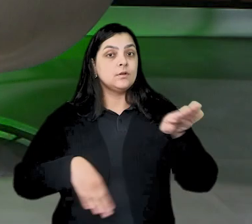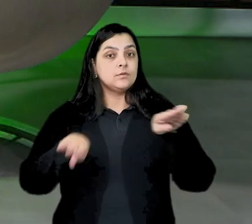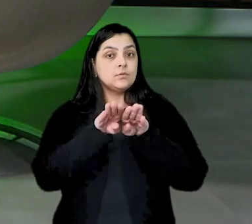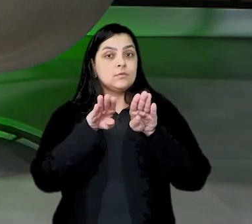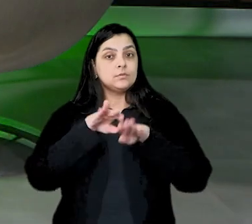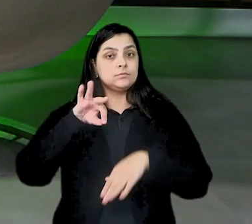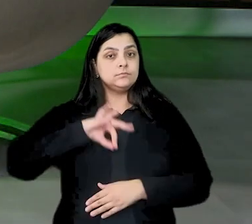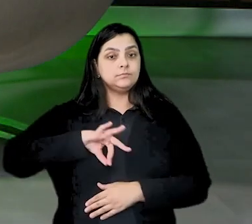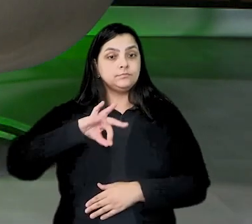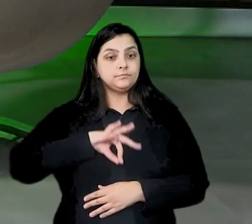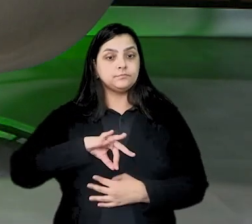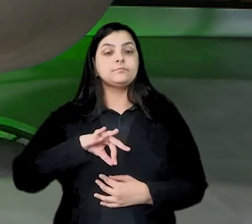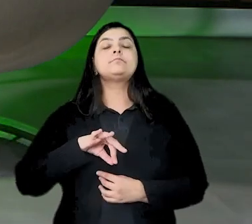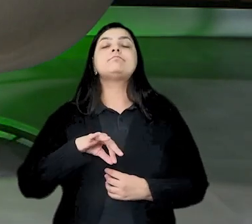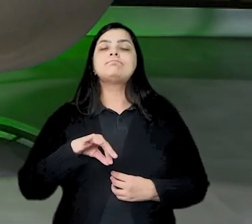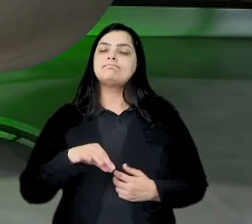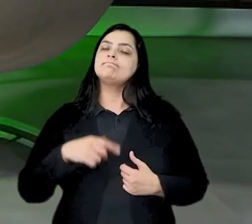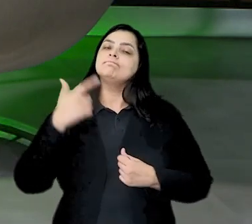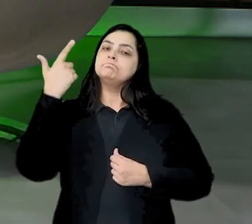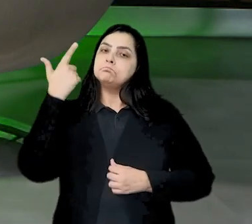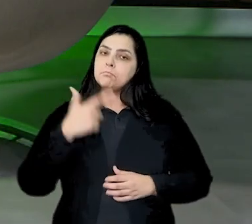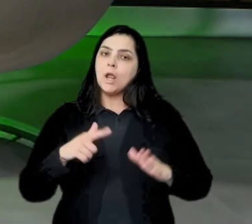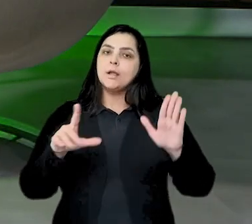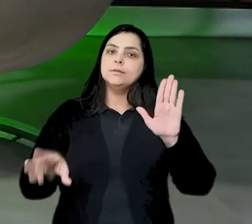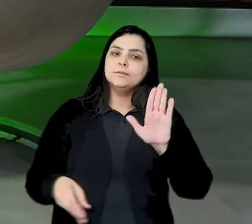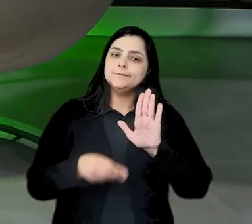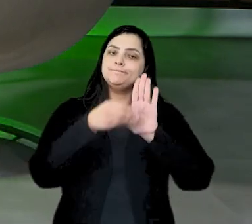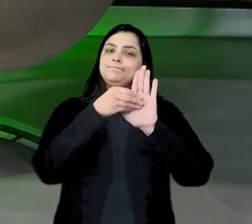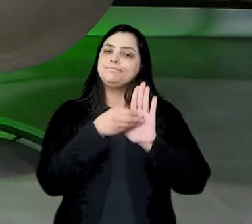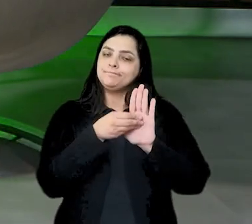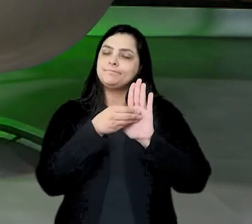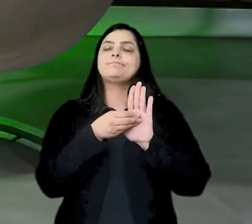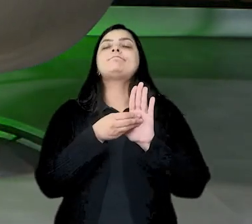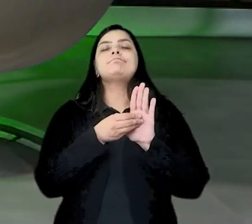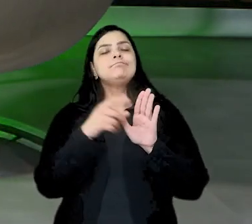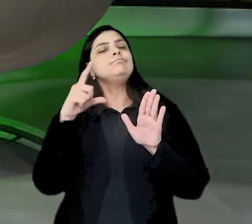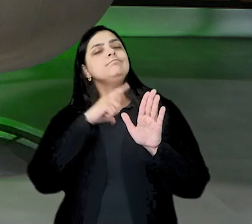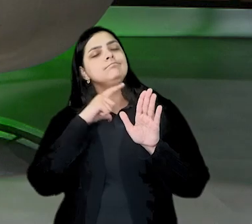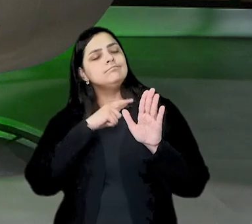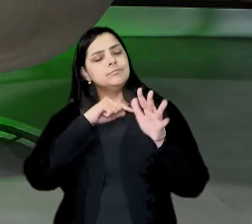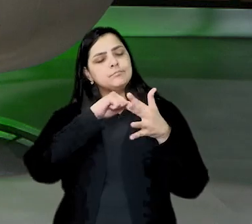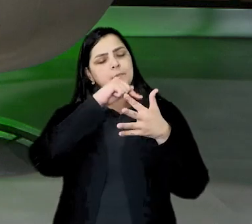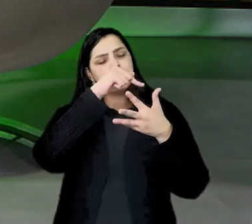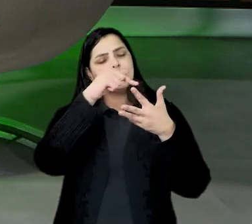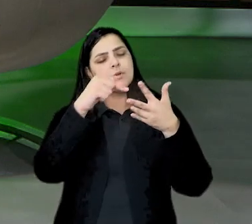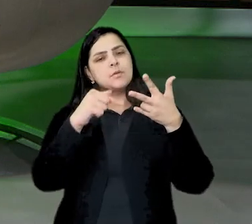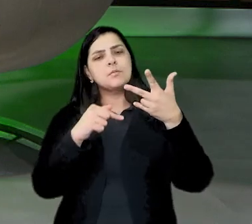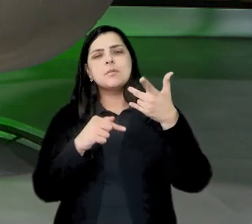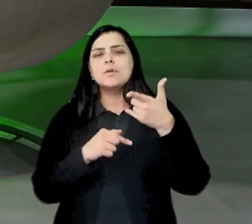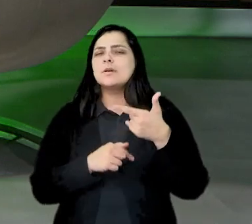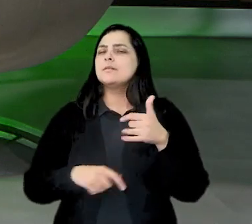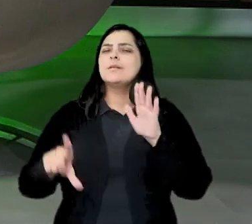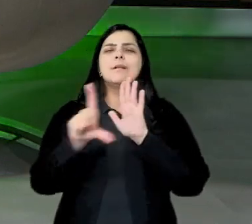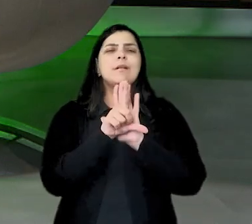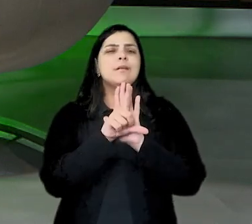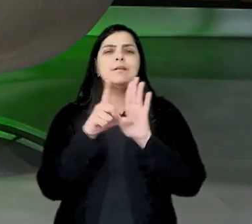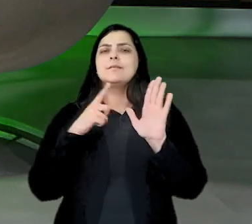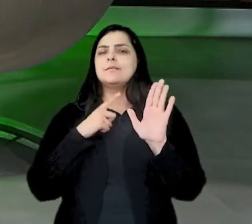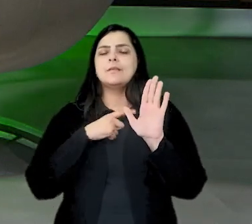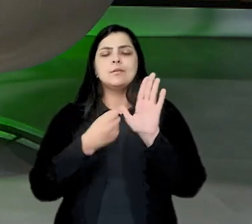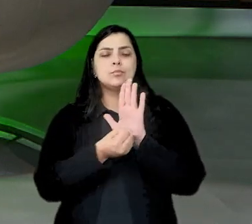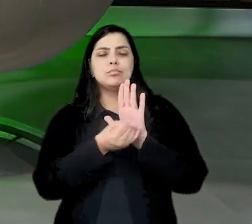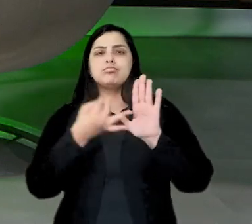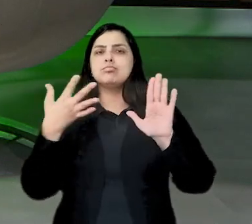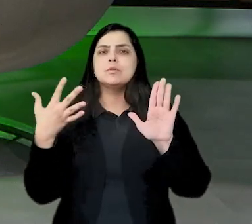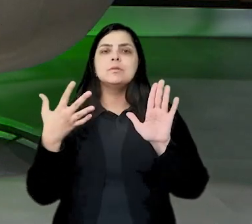A Lei de Igualdade Salarial, ela é mais uma dentro de toda uma enormidade